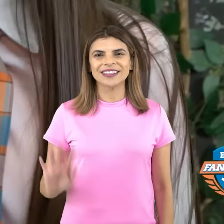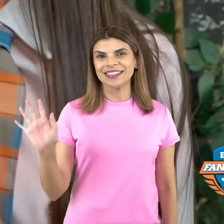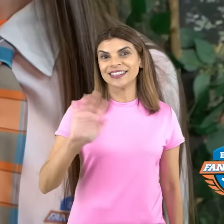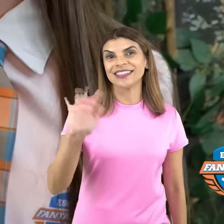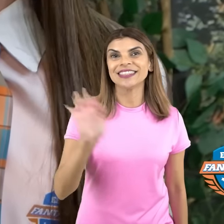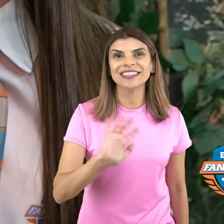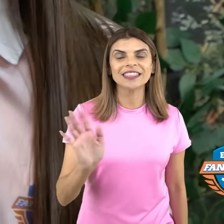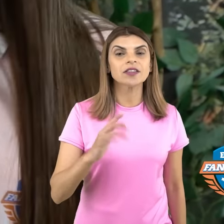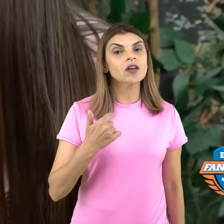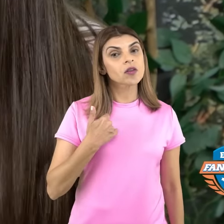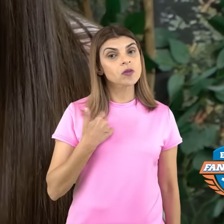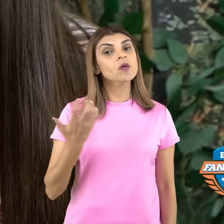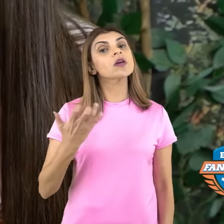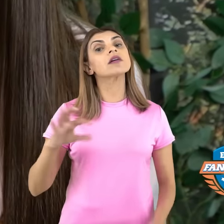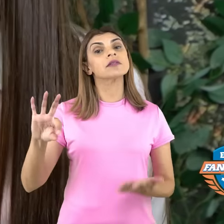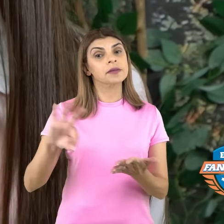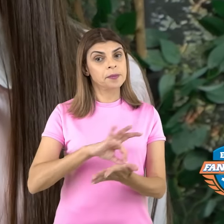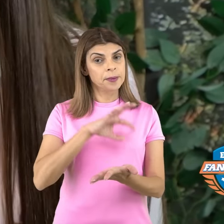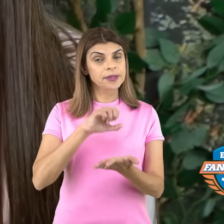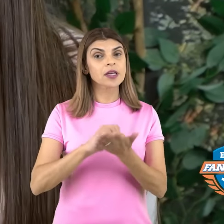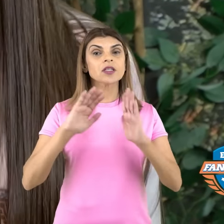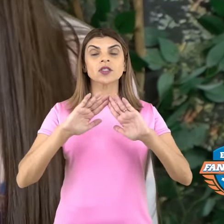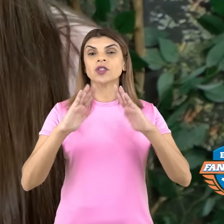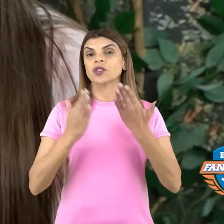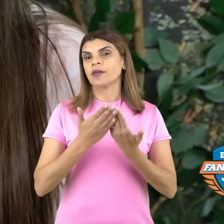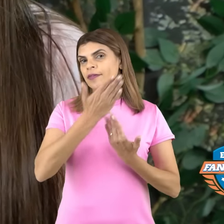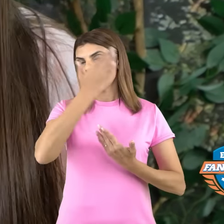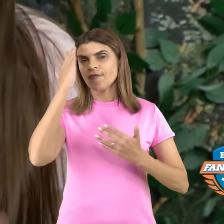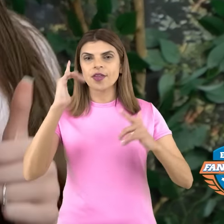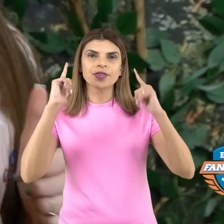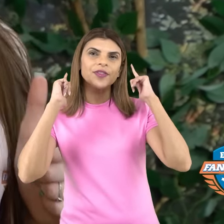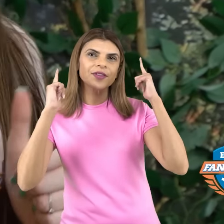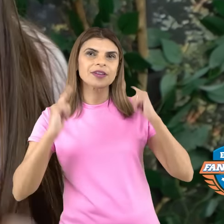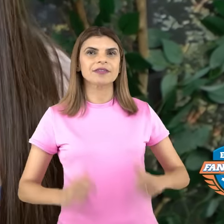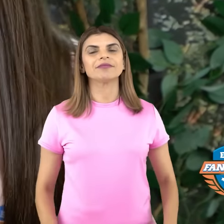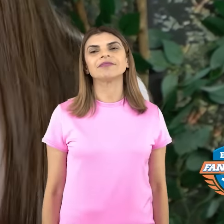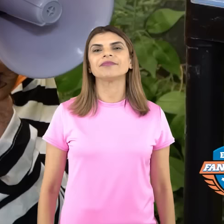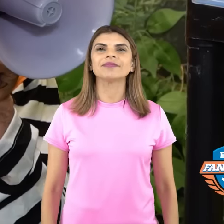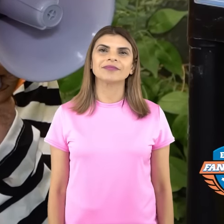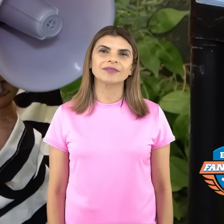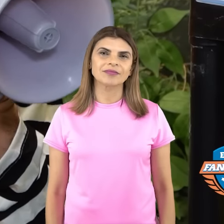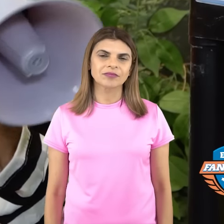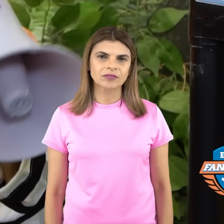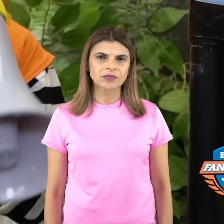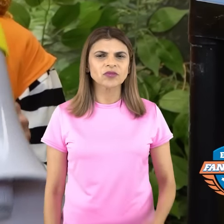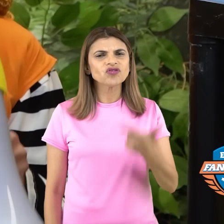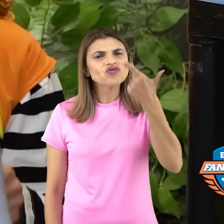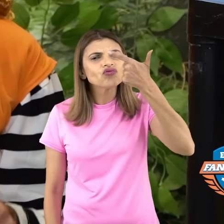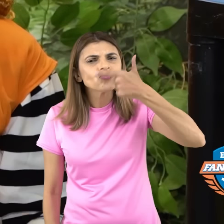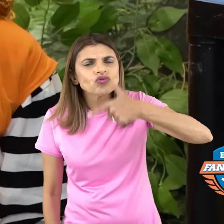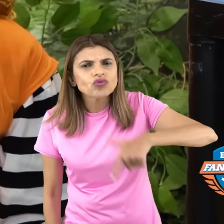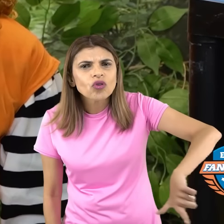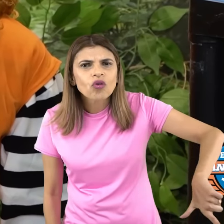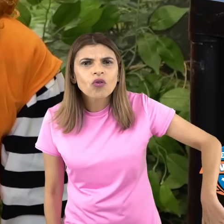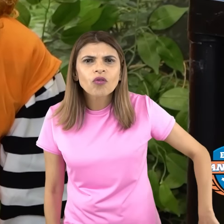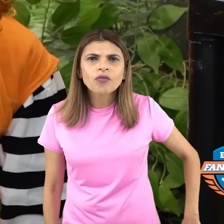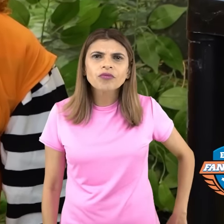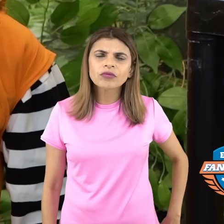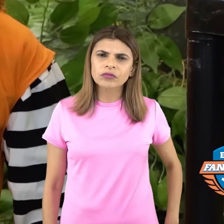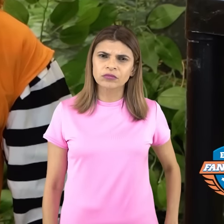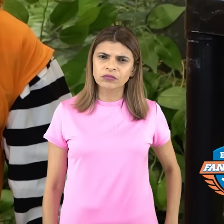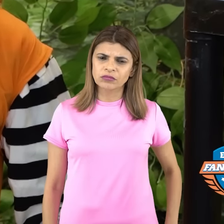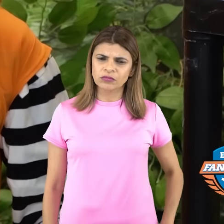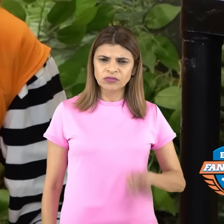Ei! Eu quero me matricular na Escola de Aventureiros. De novo?